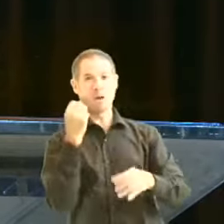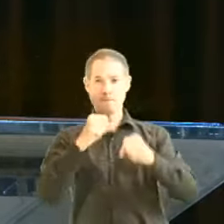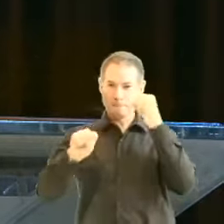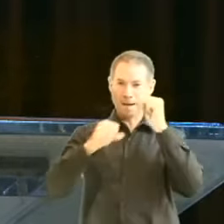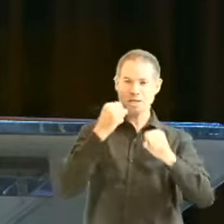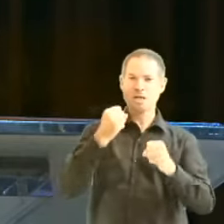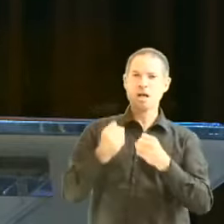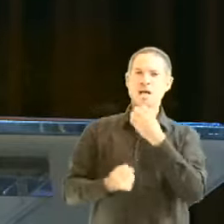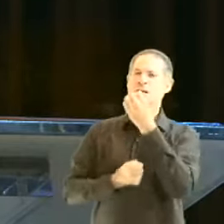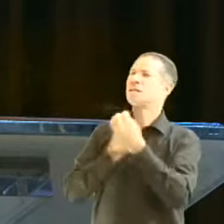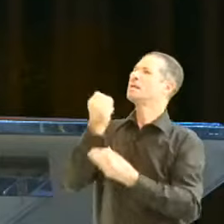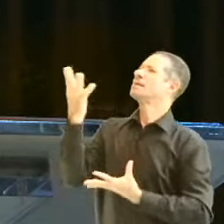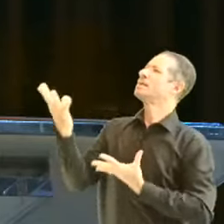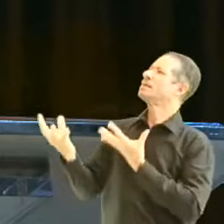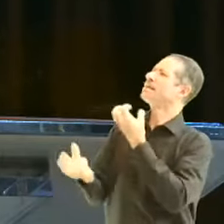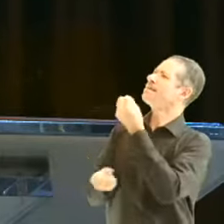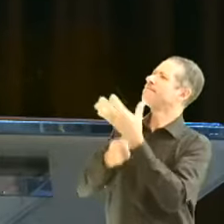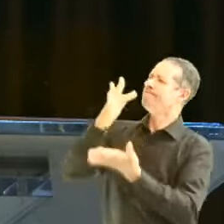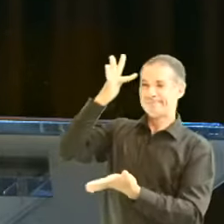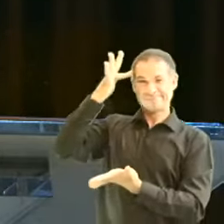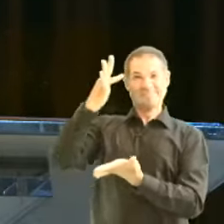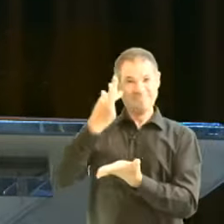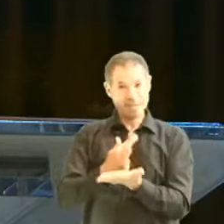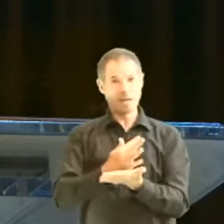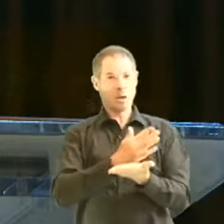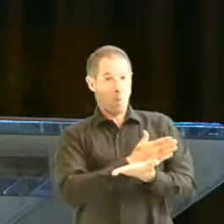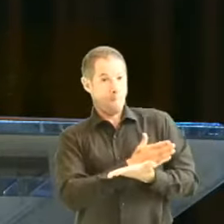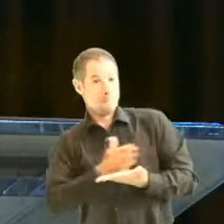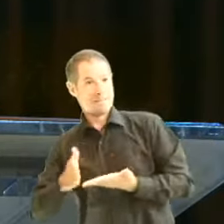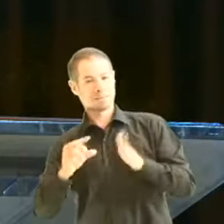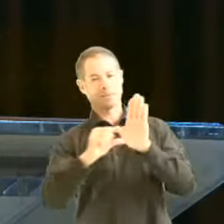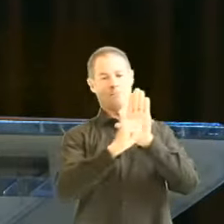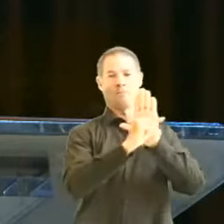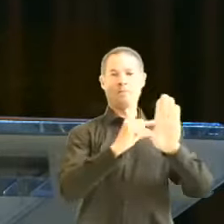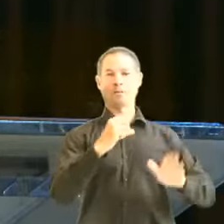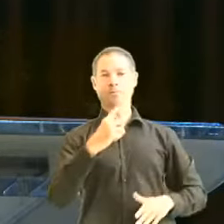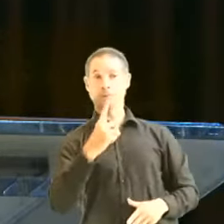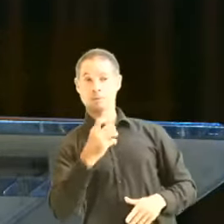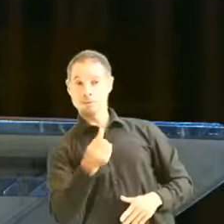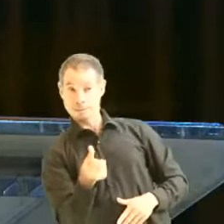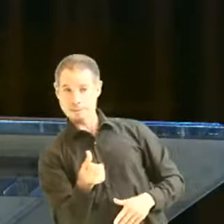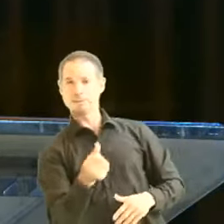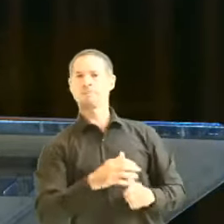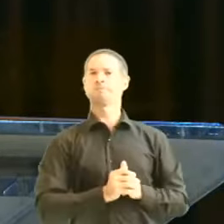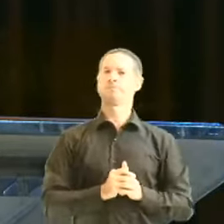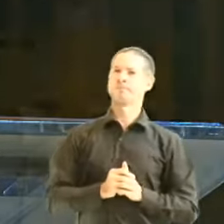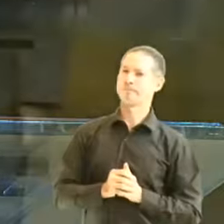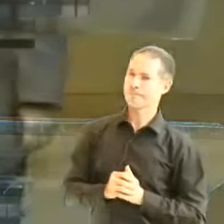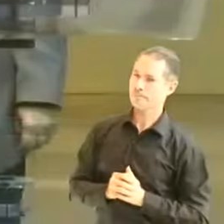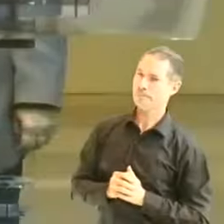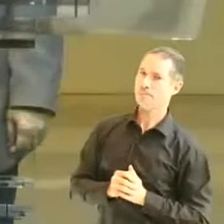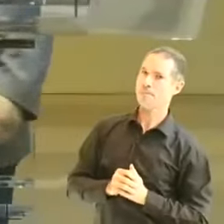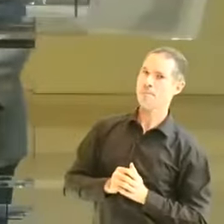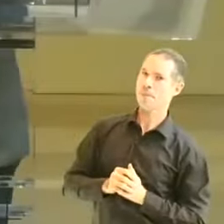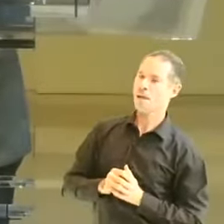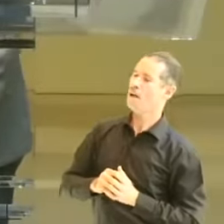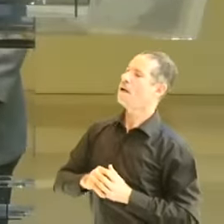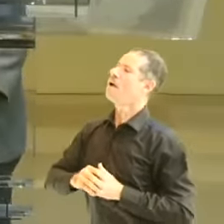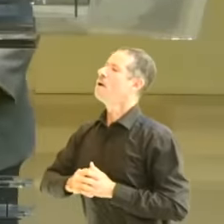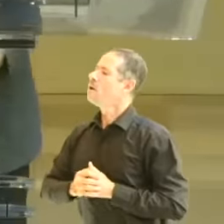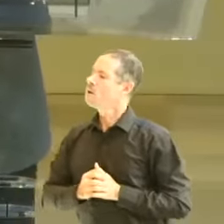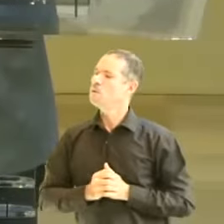uma declaração de fé. E ela começa no verso 16. E ele diz assim: ouvi